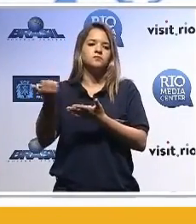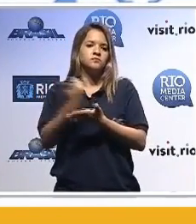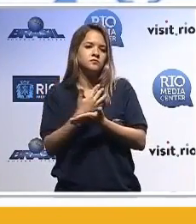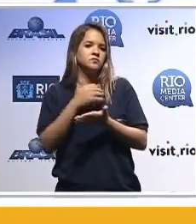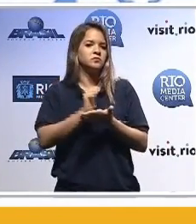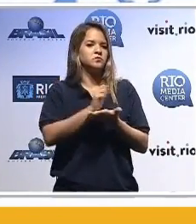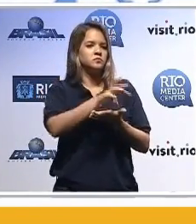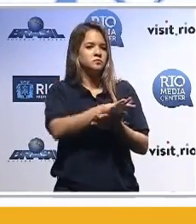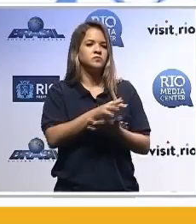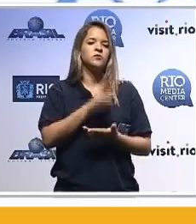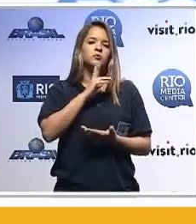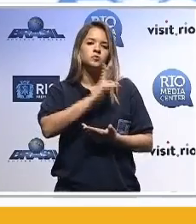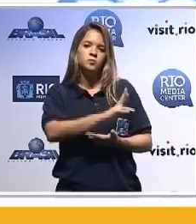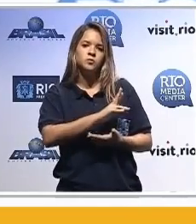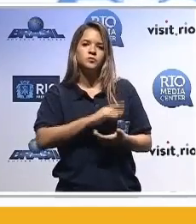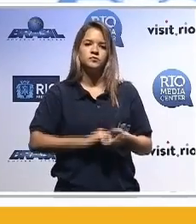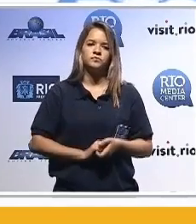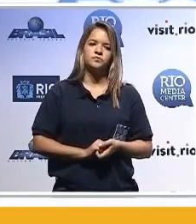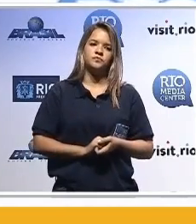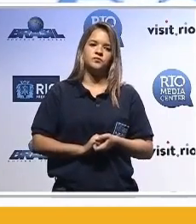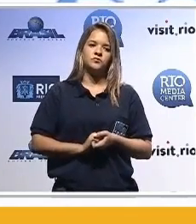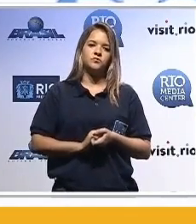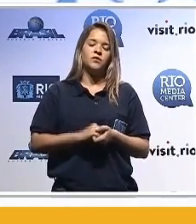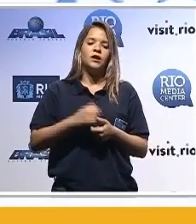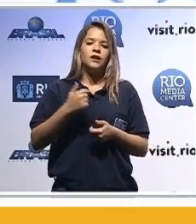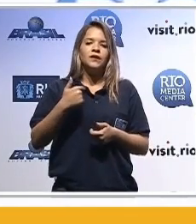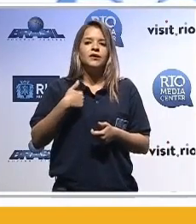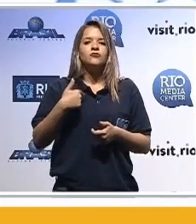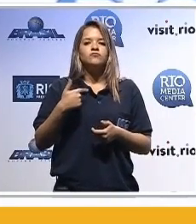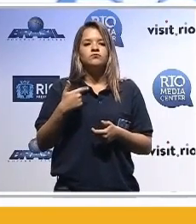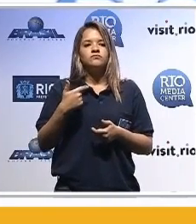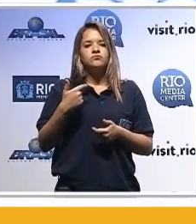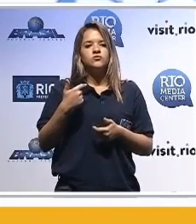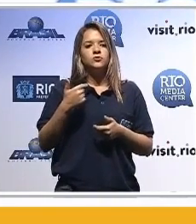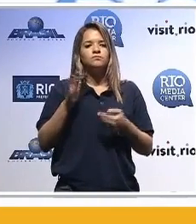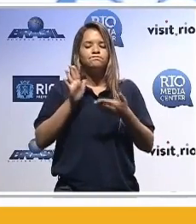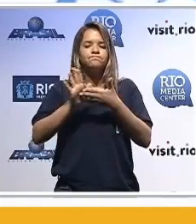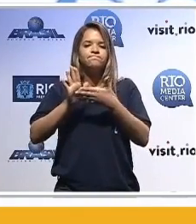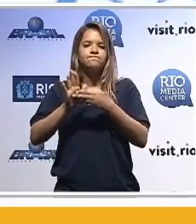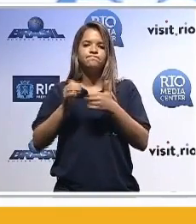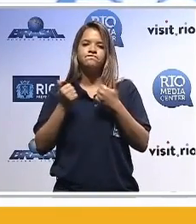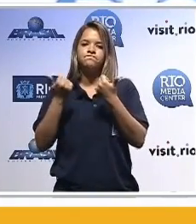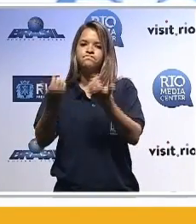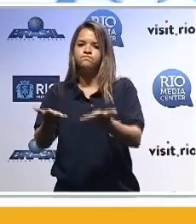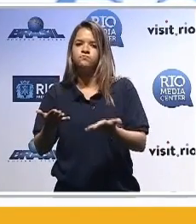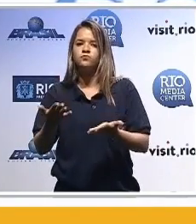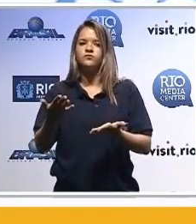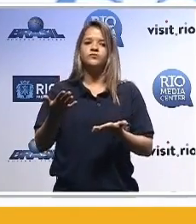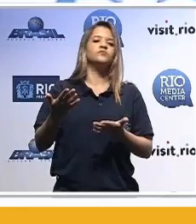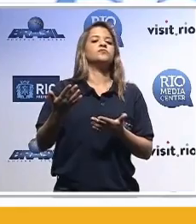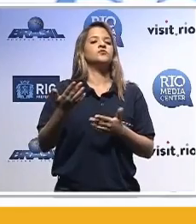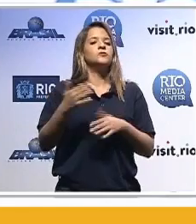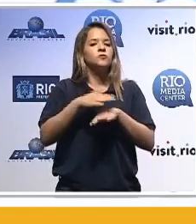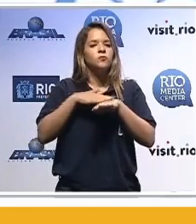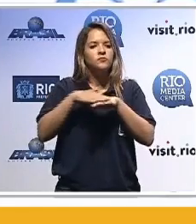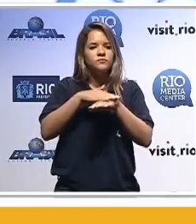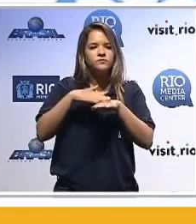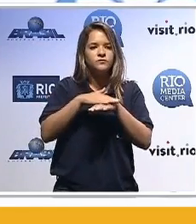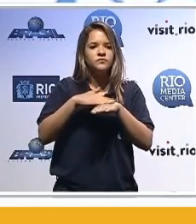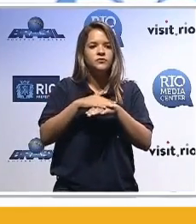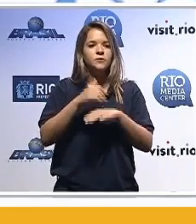turismo do mundo inteiro, né? E eu vou colocar essa questão lá e a gente espera, através da nossa... Eu acho que a Camila está do teu lado